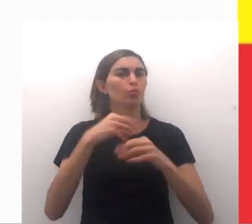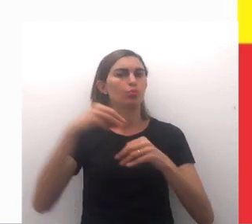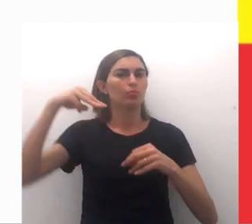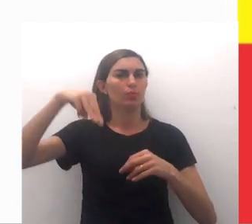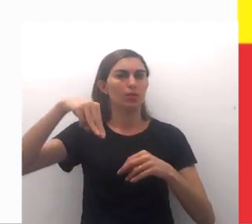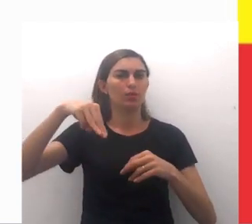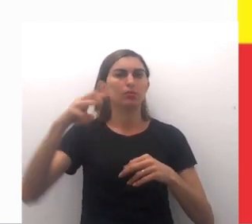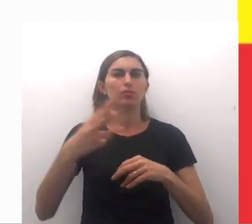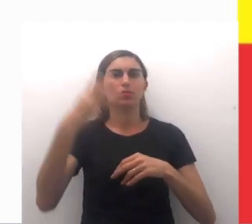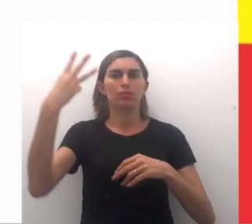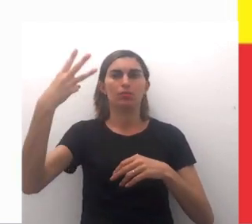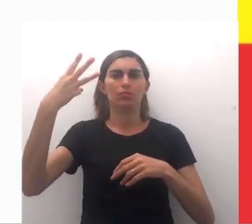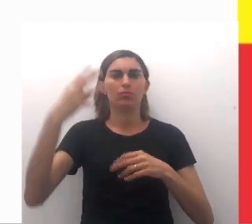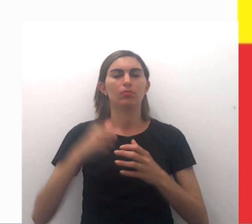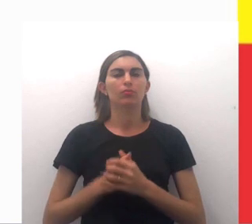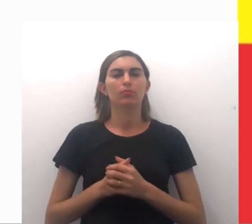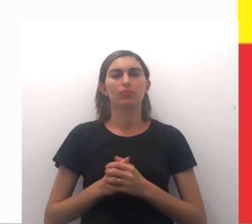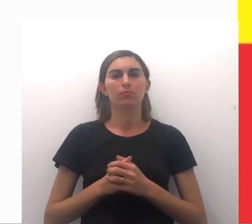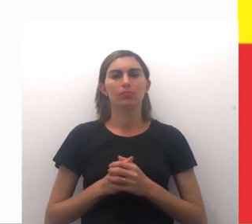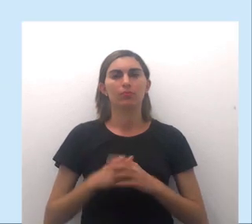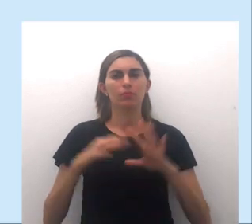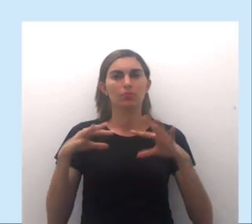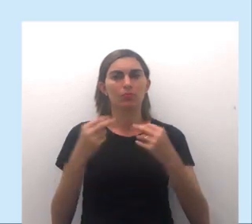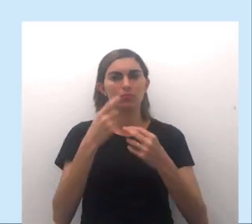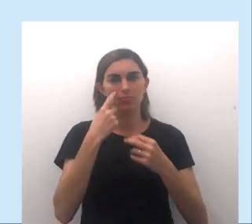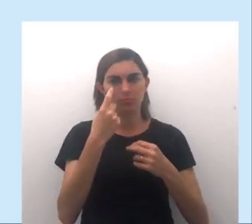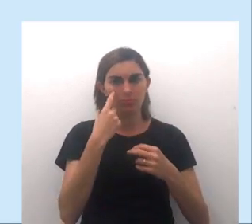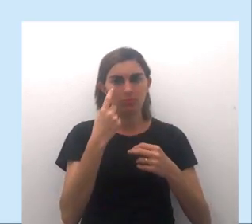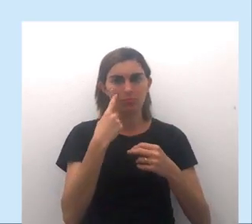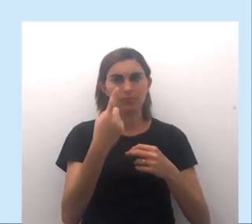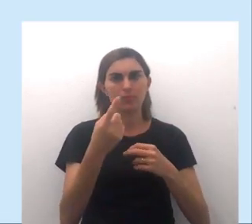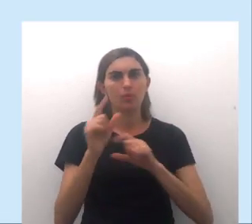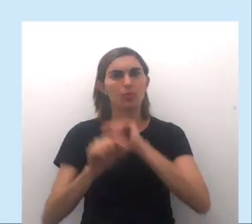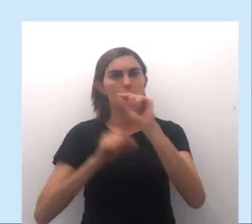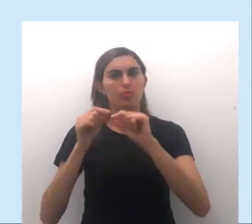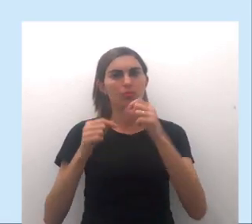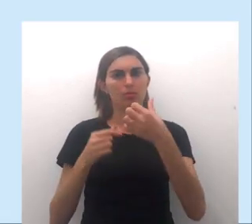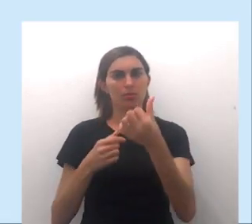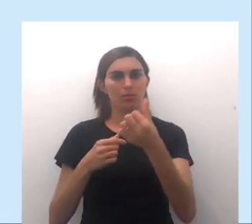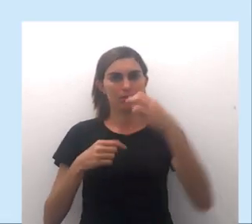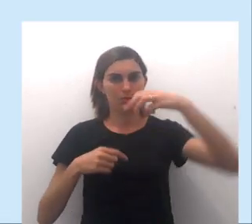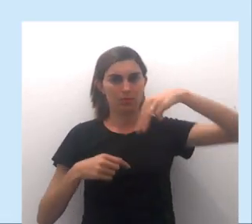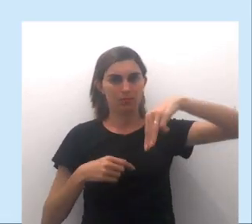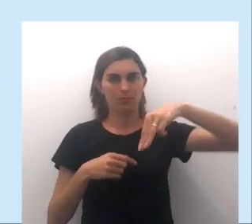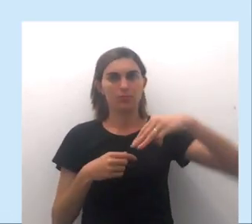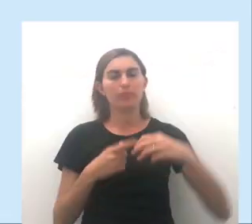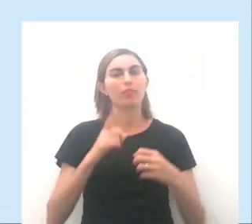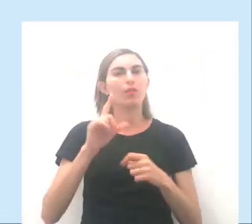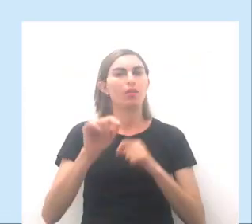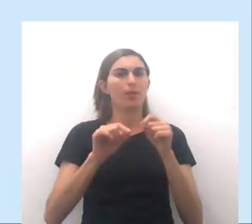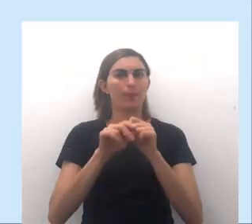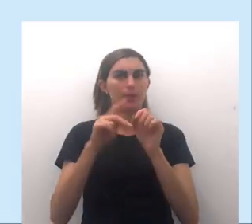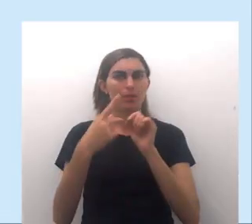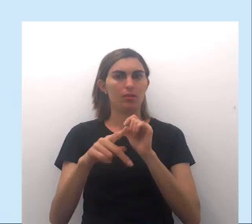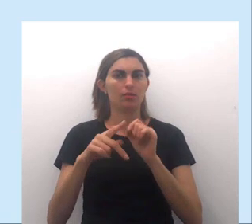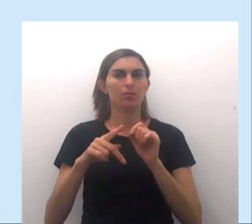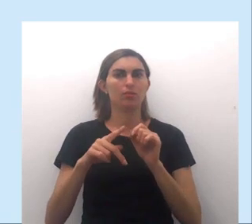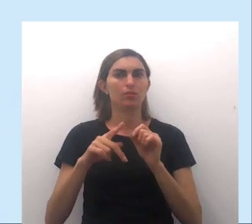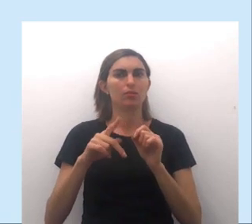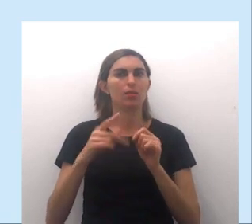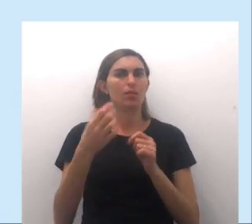tudo em metro, 6 metros cúbicos. A gente acabou de ver que 6 metros cúbicos equivale